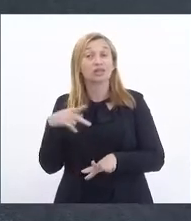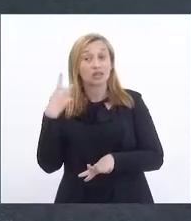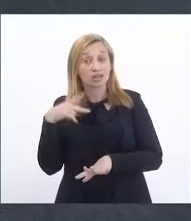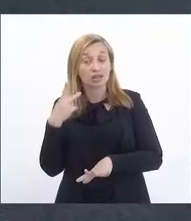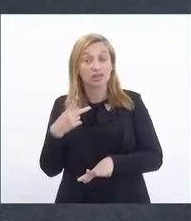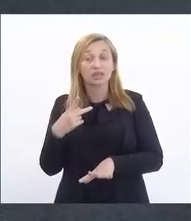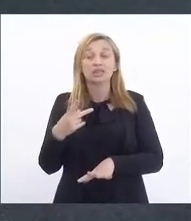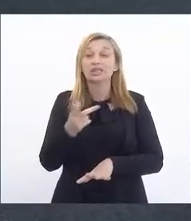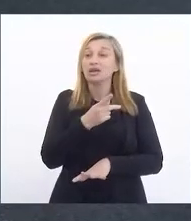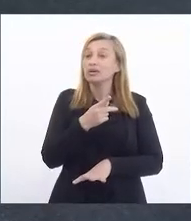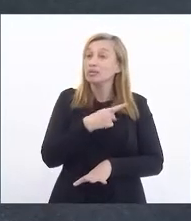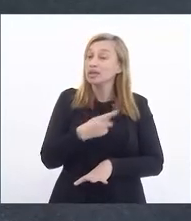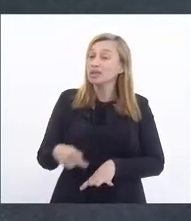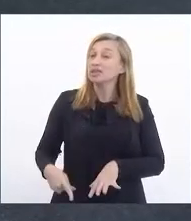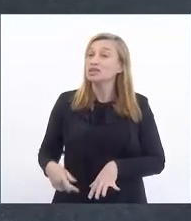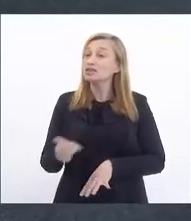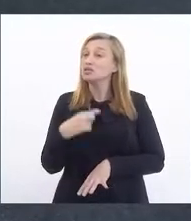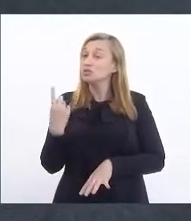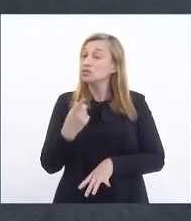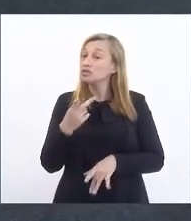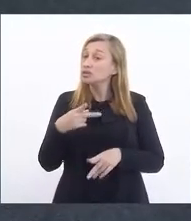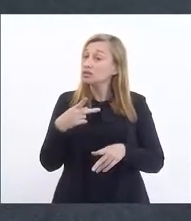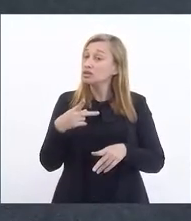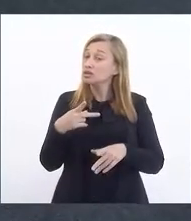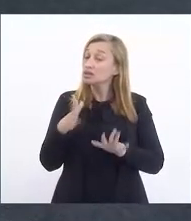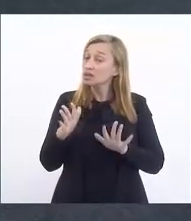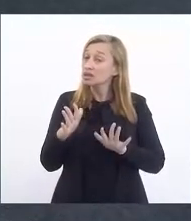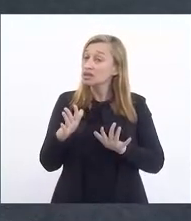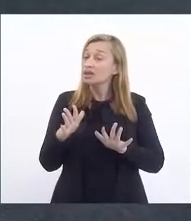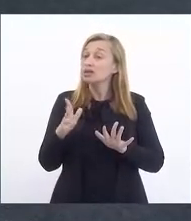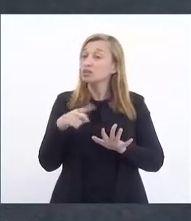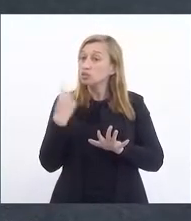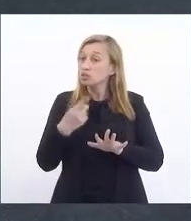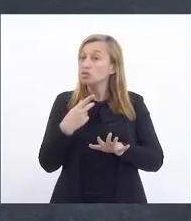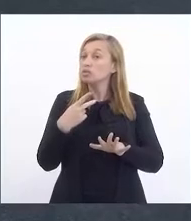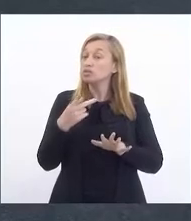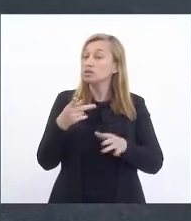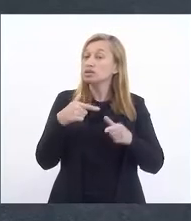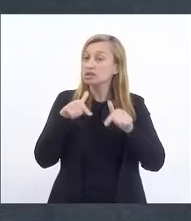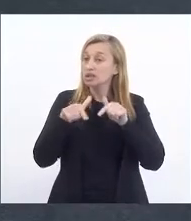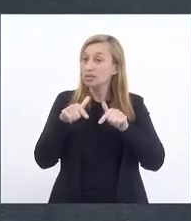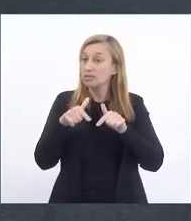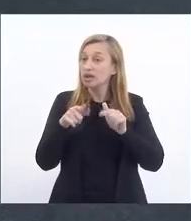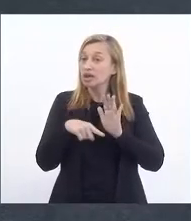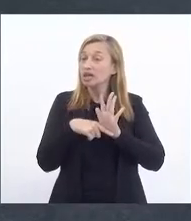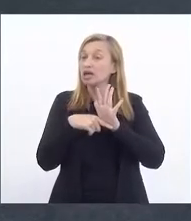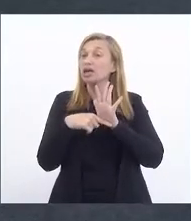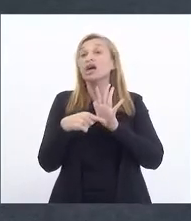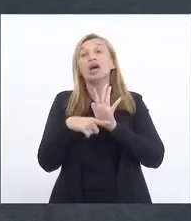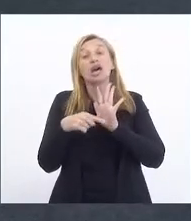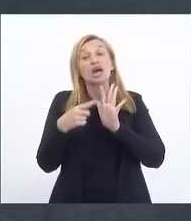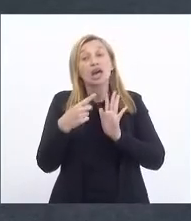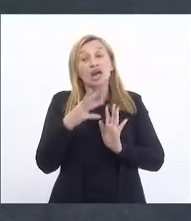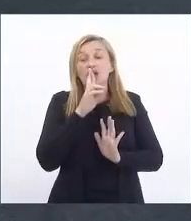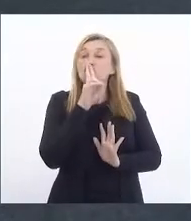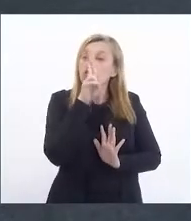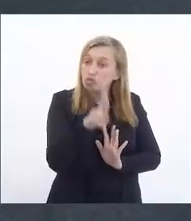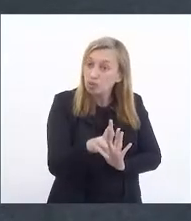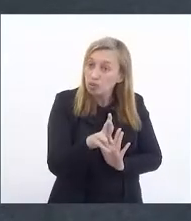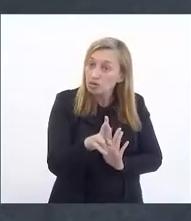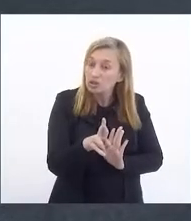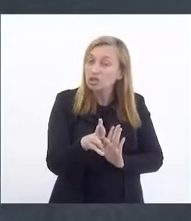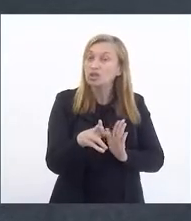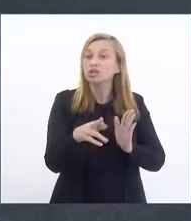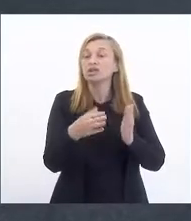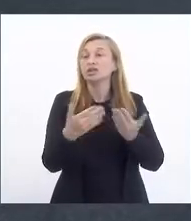presença do nosso mandato imediatamente respondam e apresentam seus esclarecimentos independente das